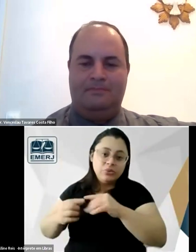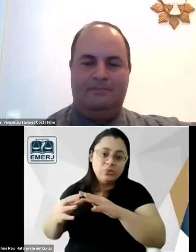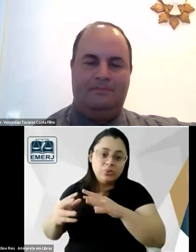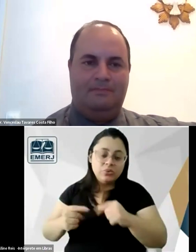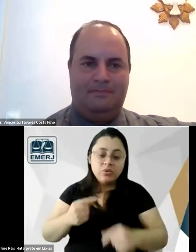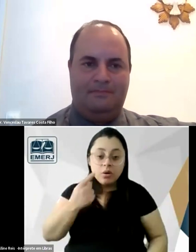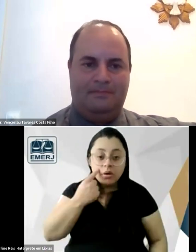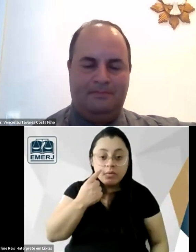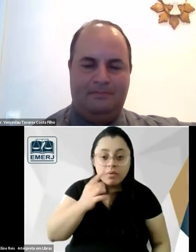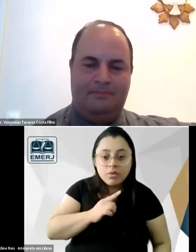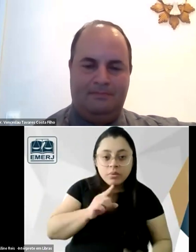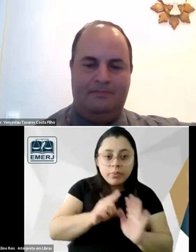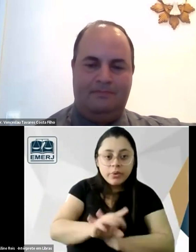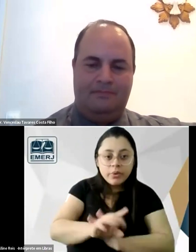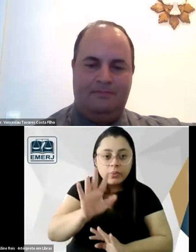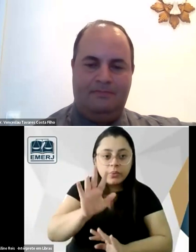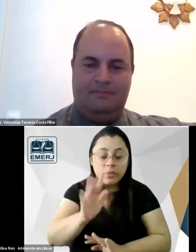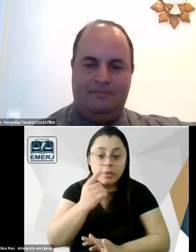eu só ver se tem mais alguma outra pergunta aqui